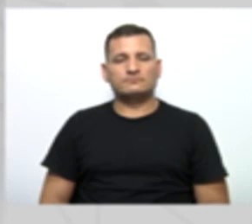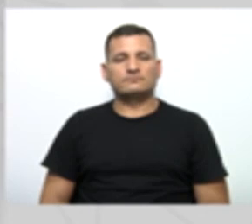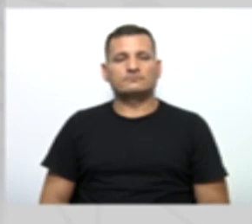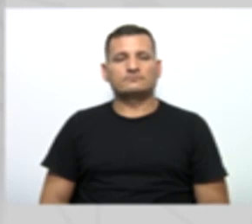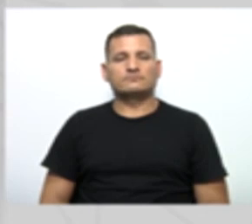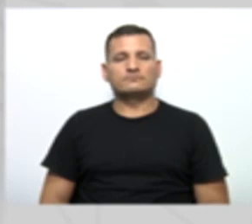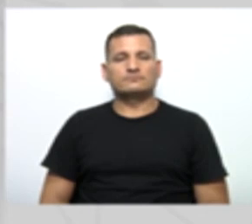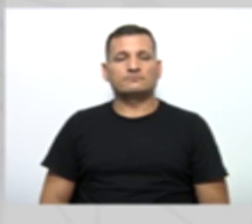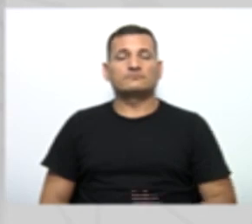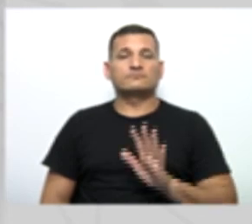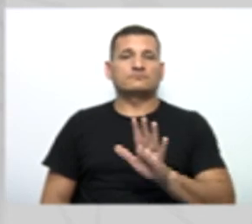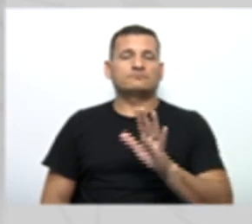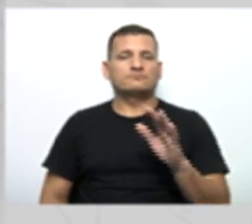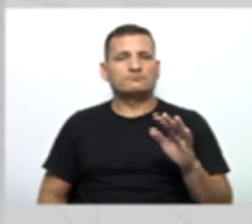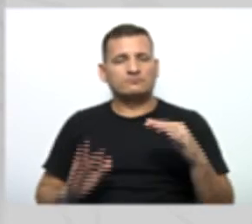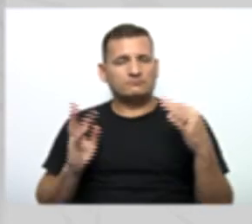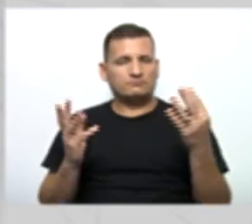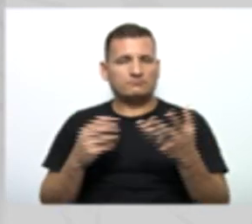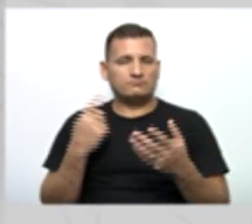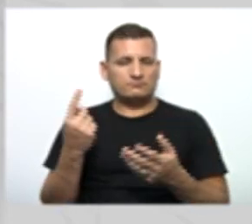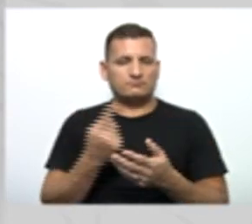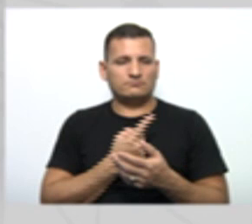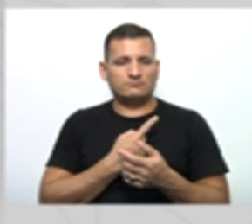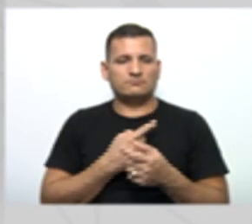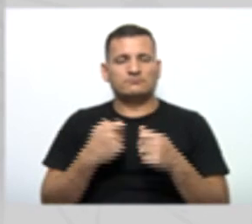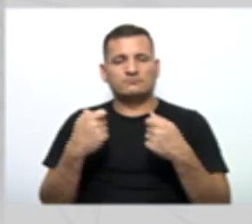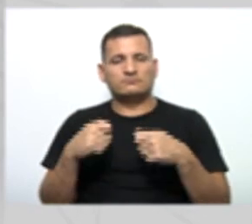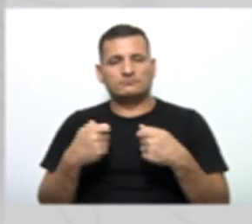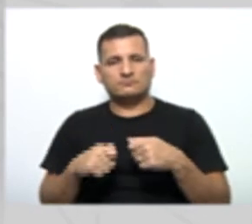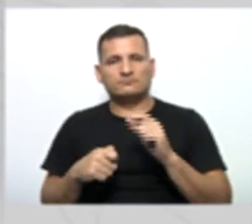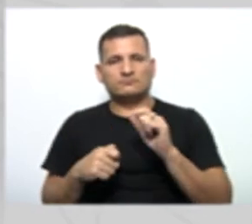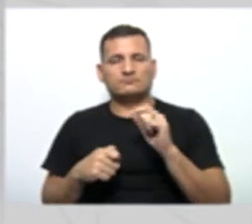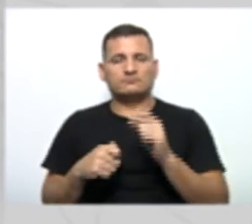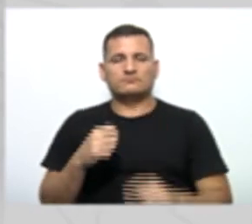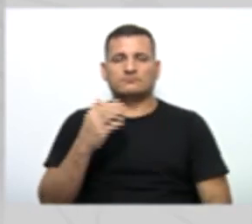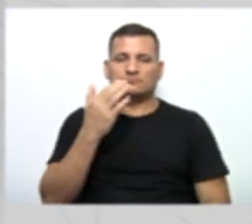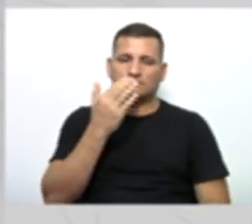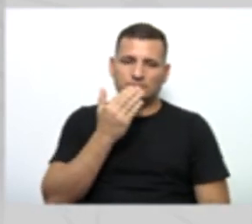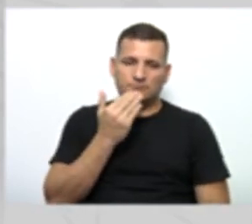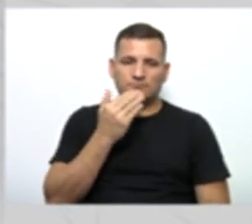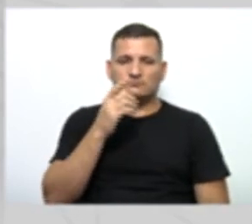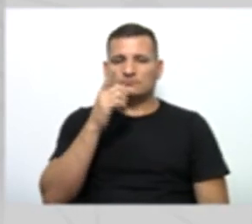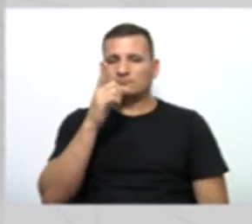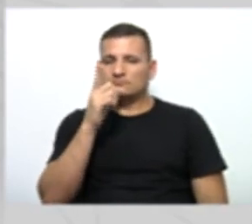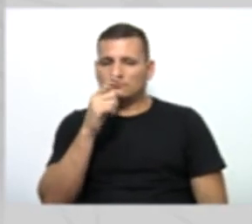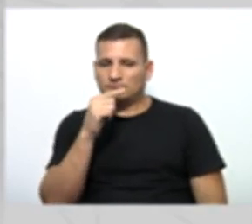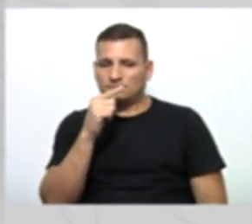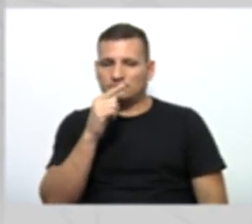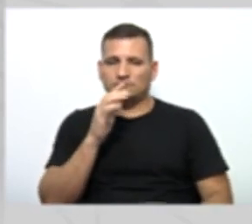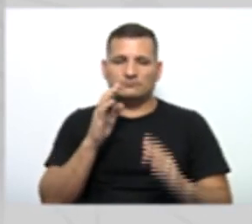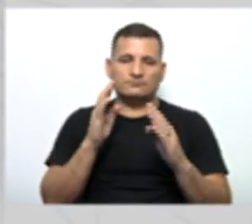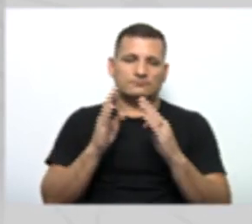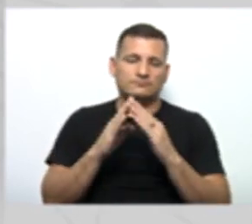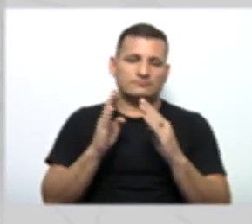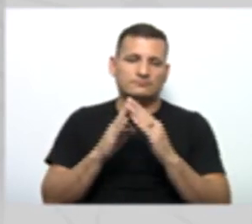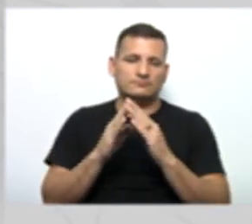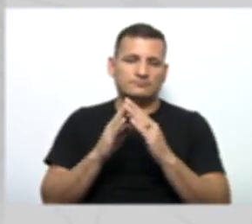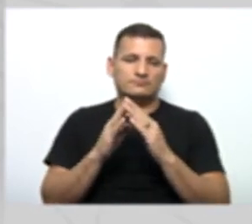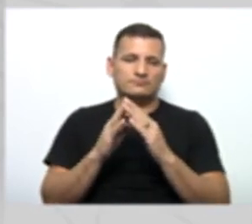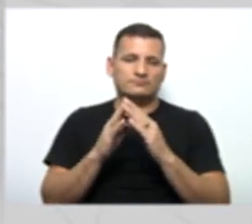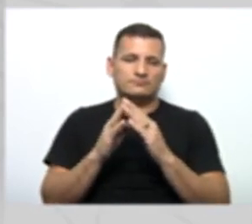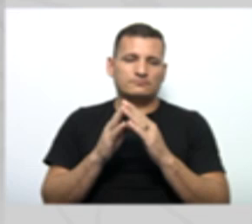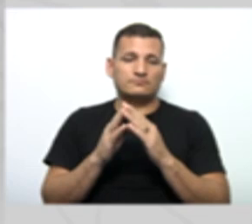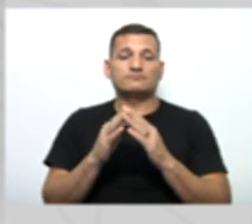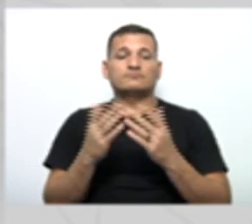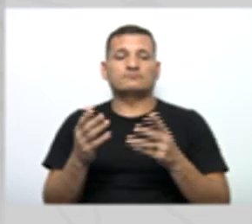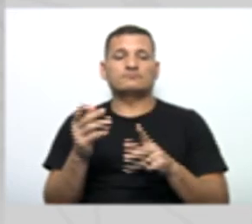Entretanto, todos nós continuamos precisando de alimentos, de água, casa. E com a população